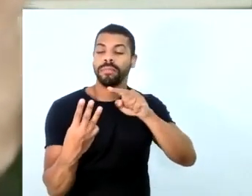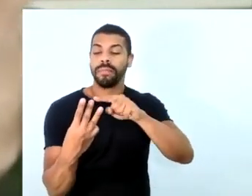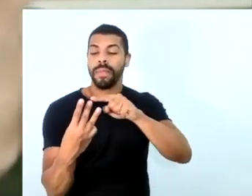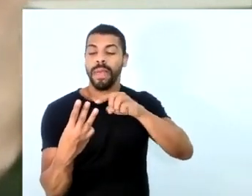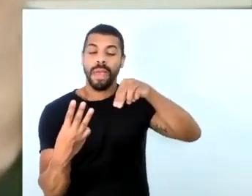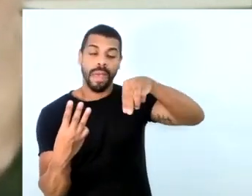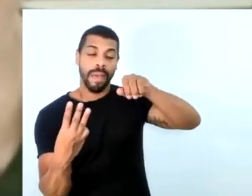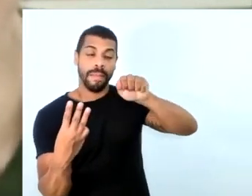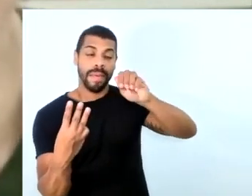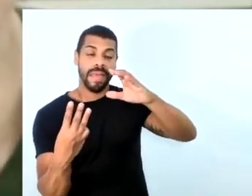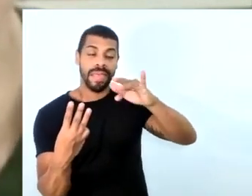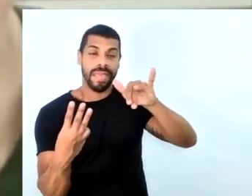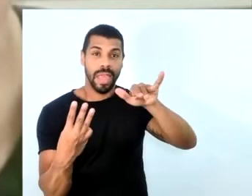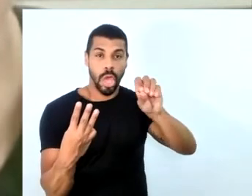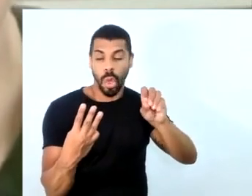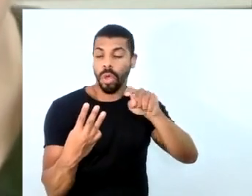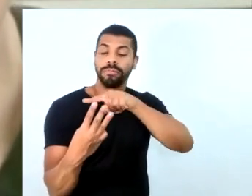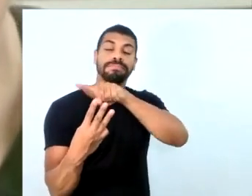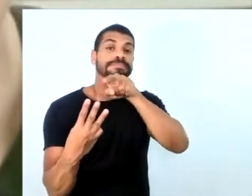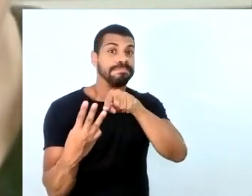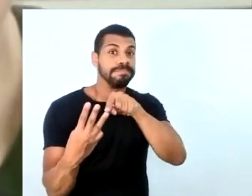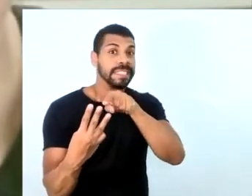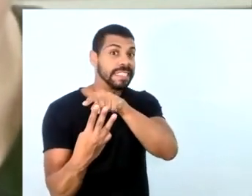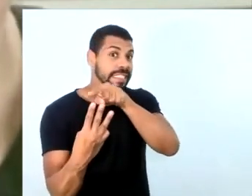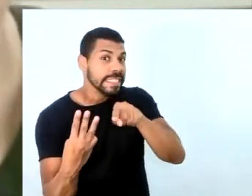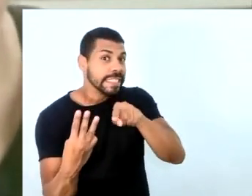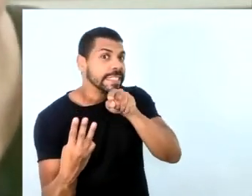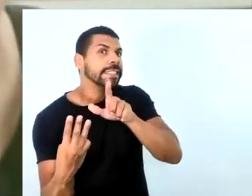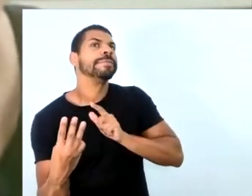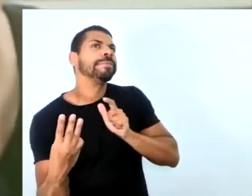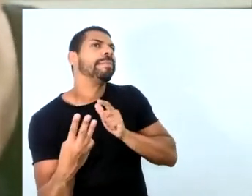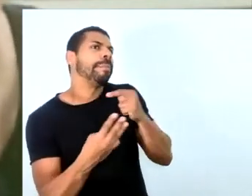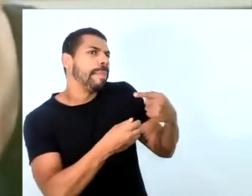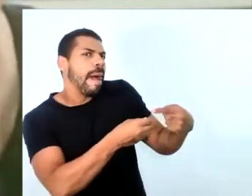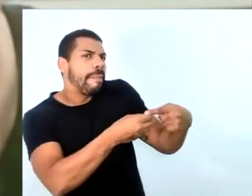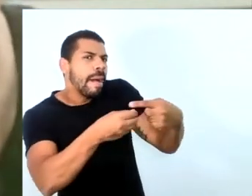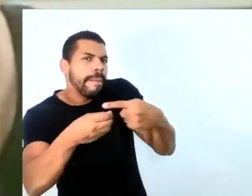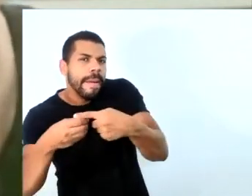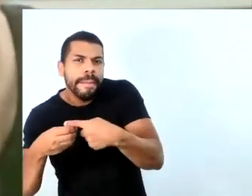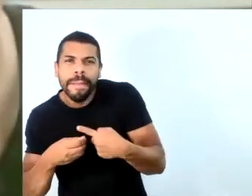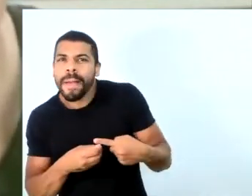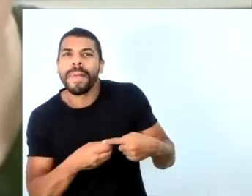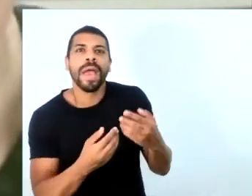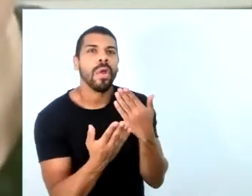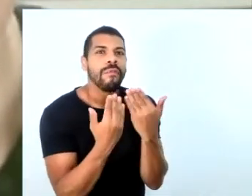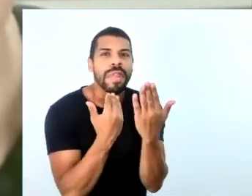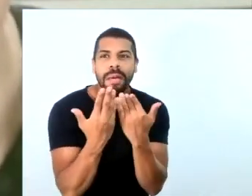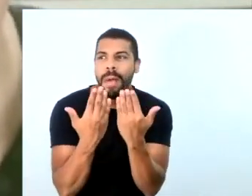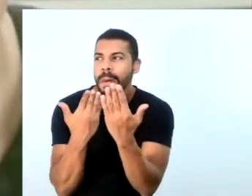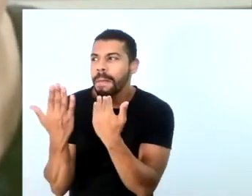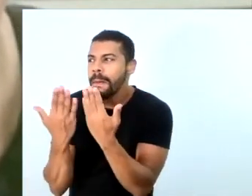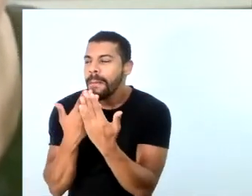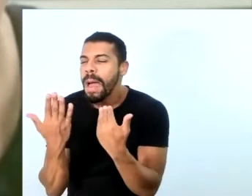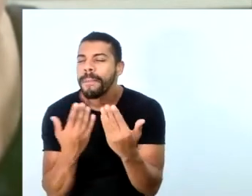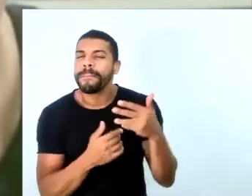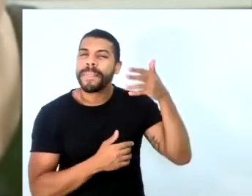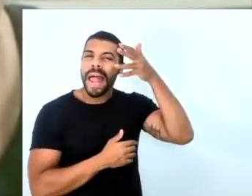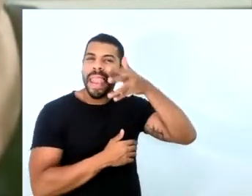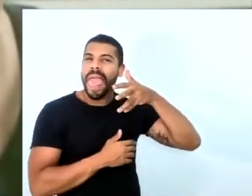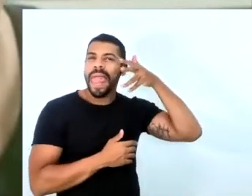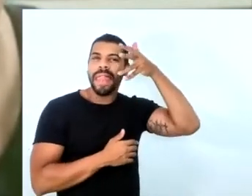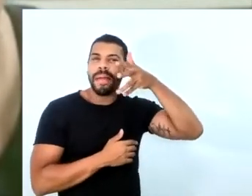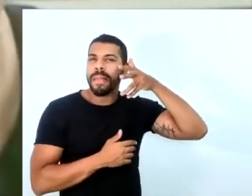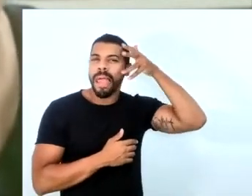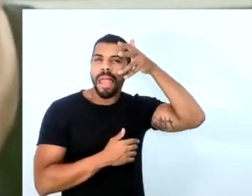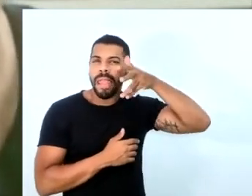debate. Eu estou fazendo isso porque acho que quando você tem debate, as pessoas querem ver e querem conversar com o diretor, e foi massa,